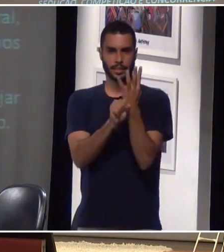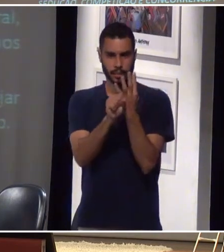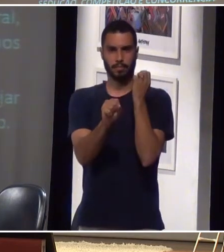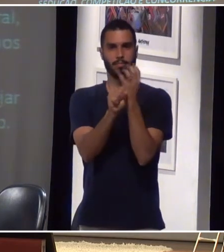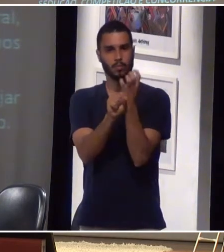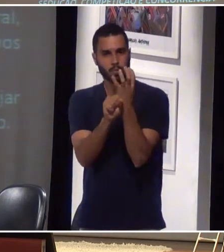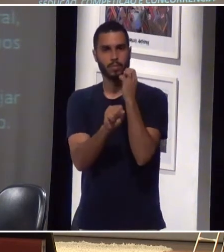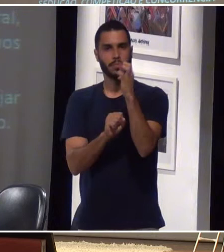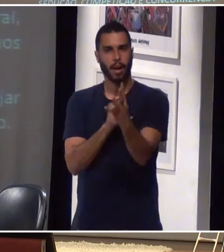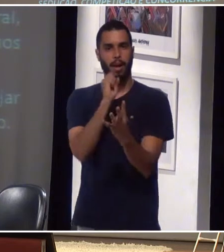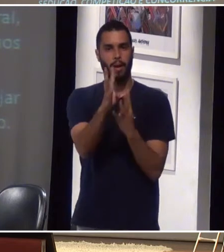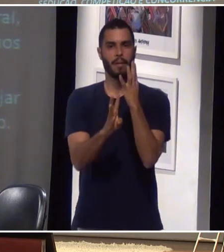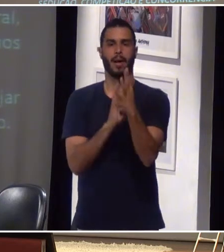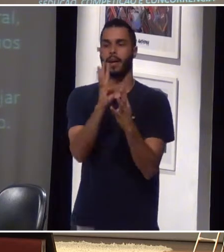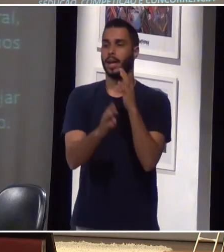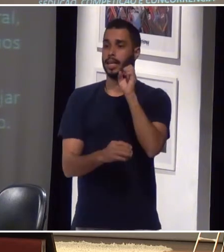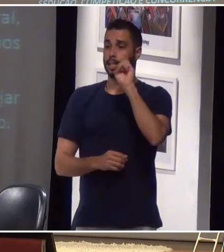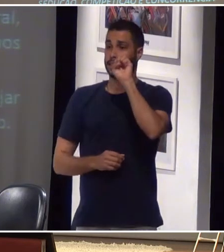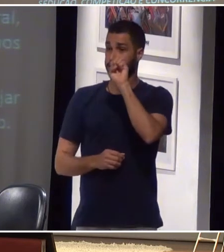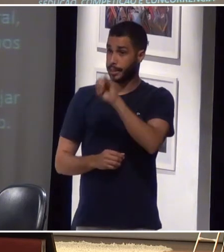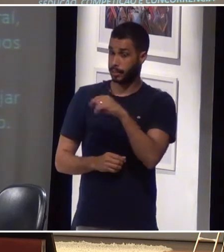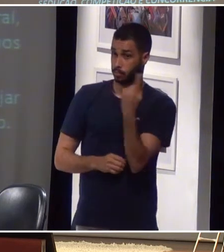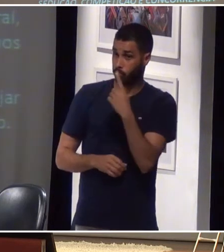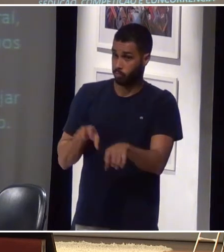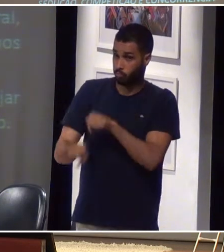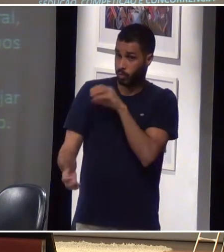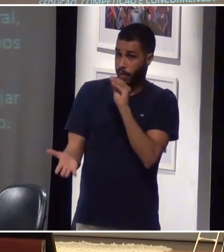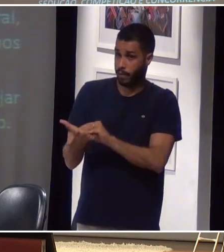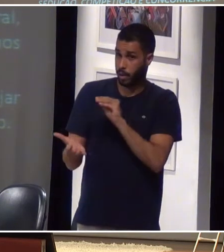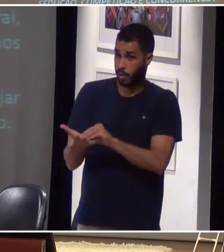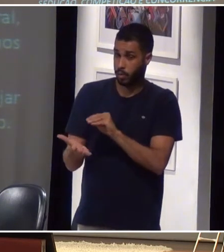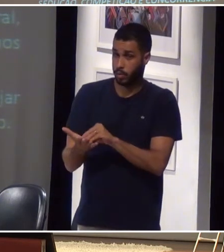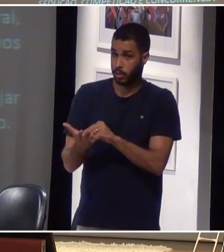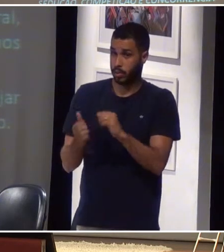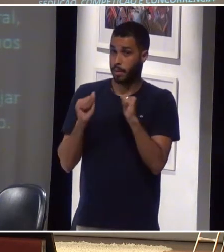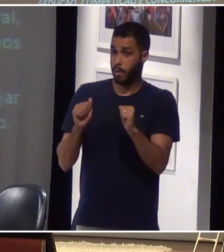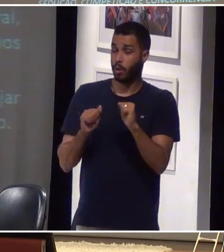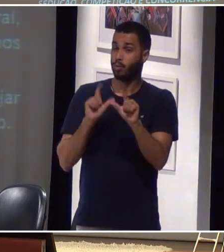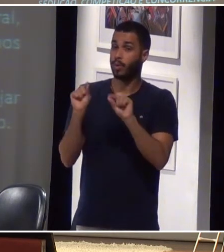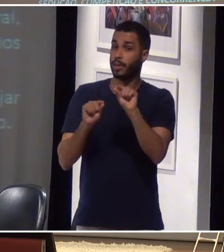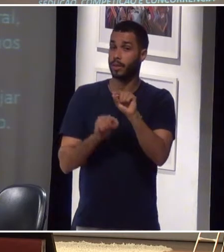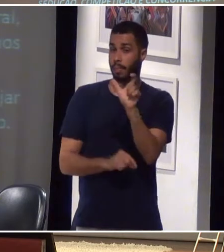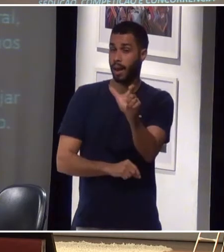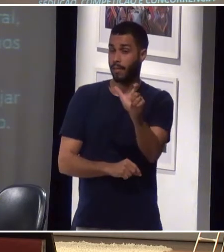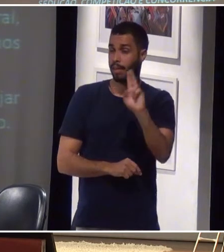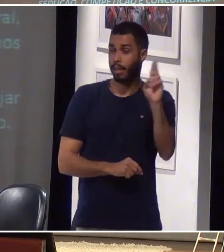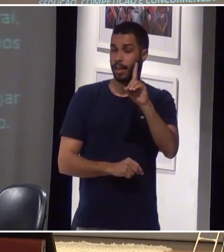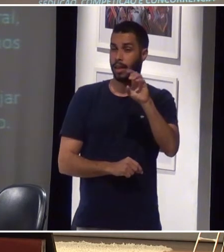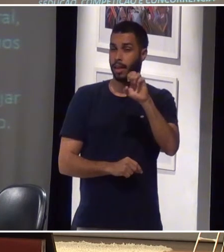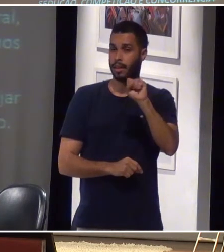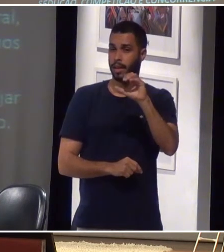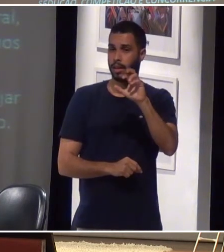não tivermos uma produção X, nós corremos um risco de uma palavra chamada descredenciamento.